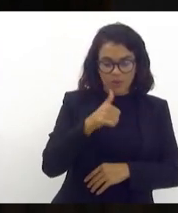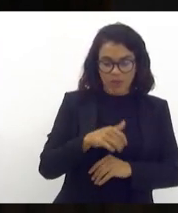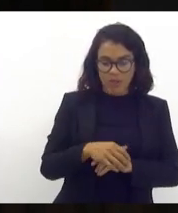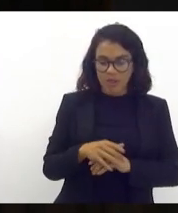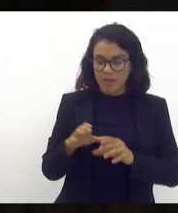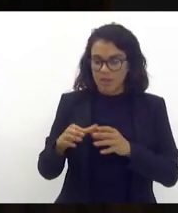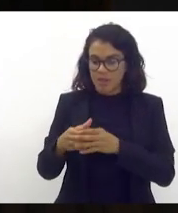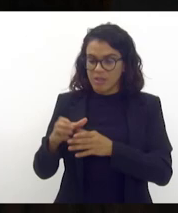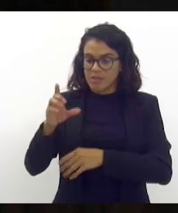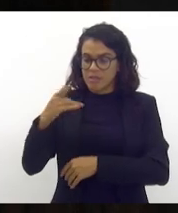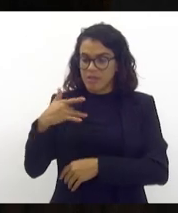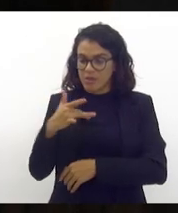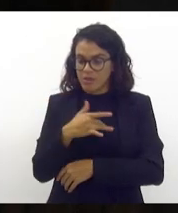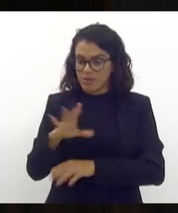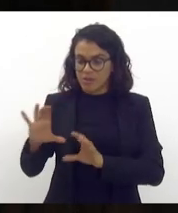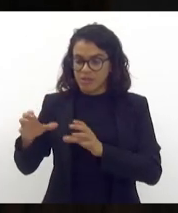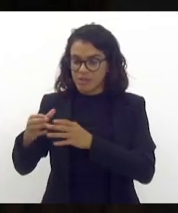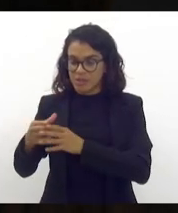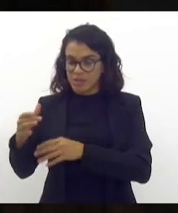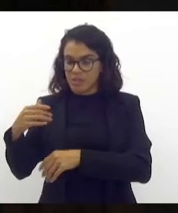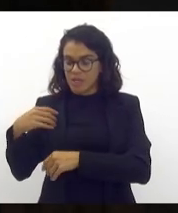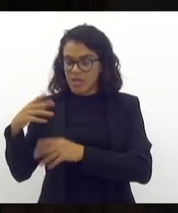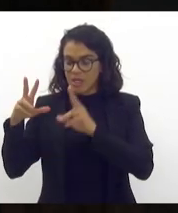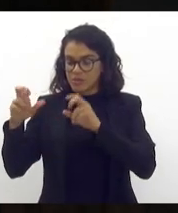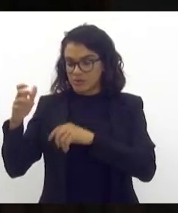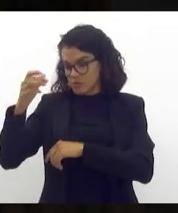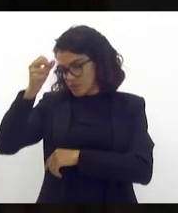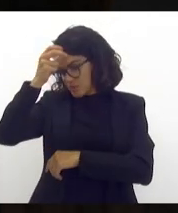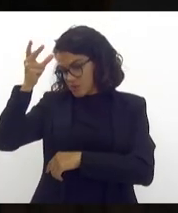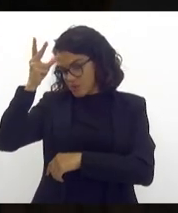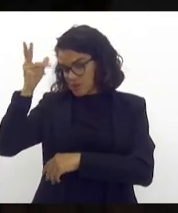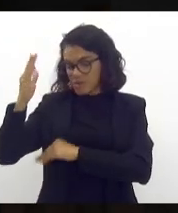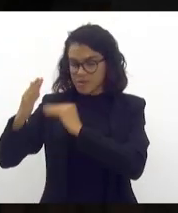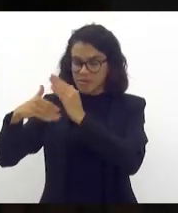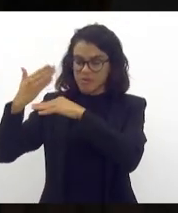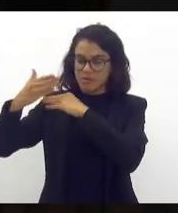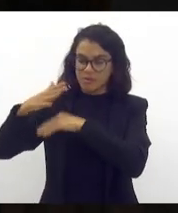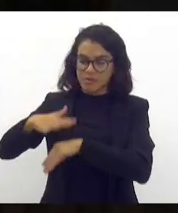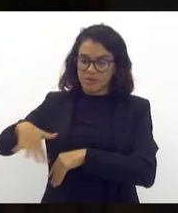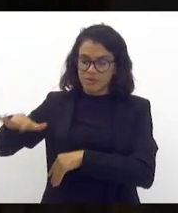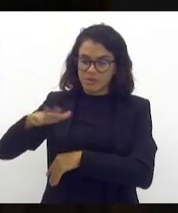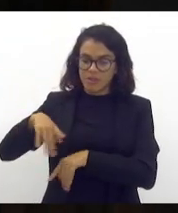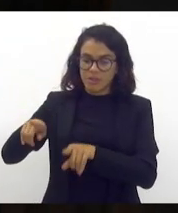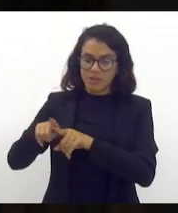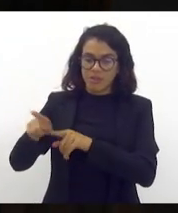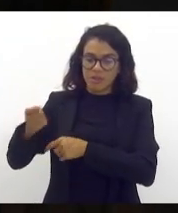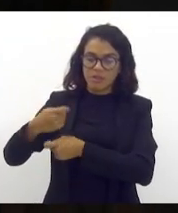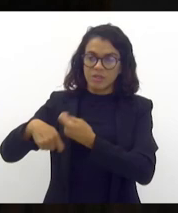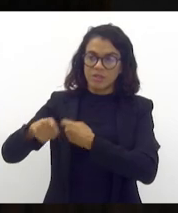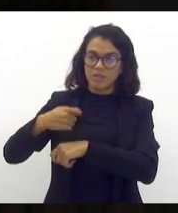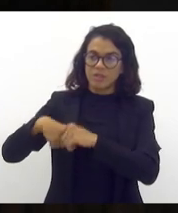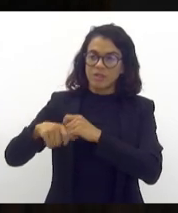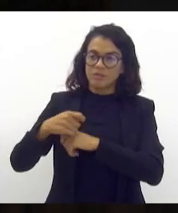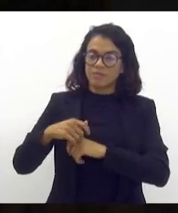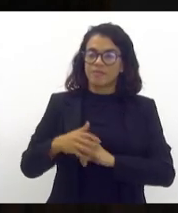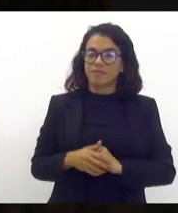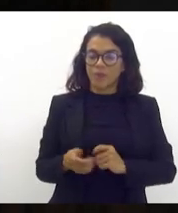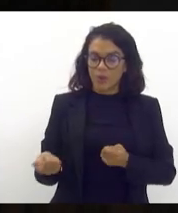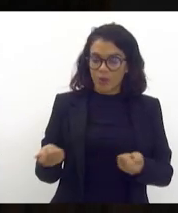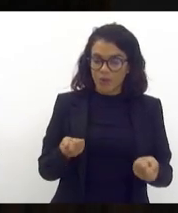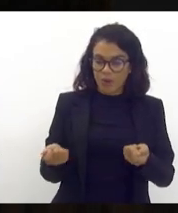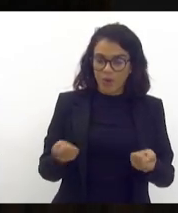de Saúde, de Assuntos Municipais e de Desenvolvimento Regional e de Orçamento, Finanças, Fiscalização Financeira e